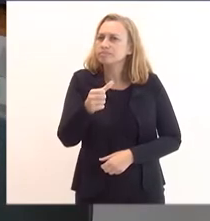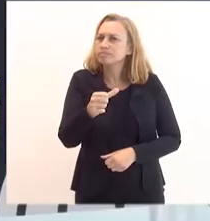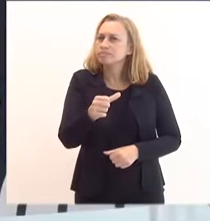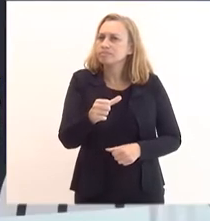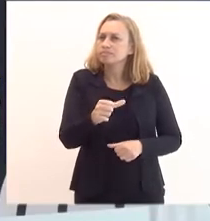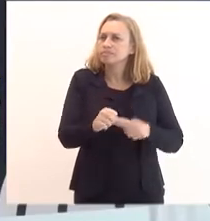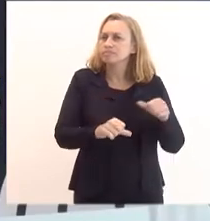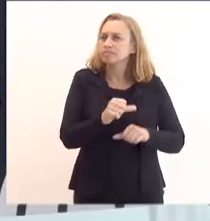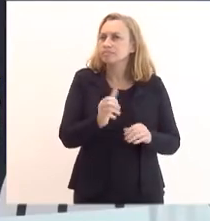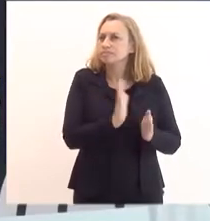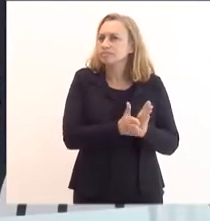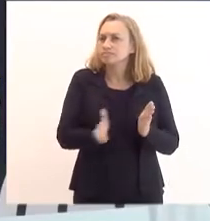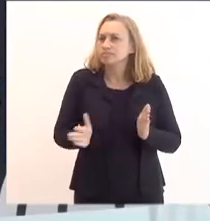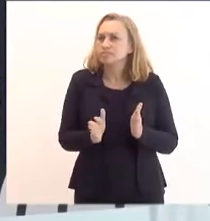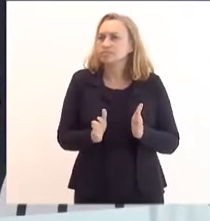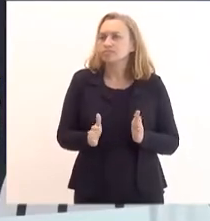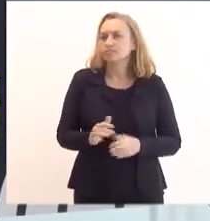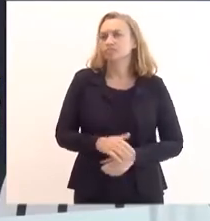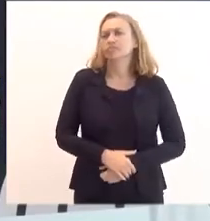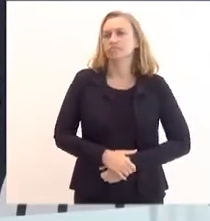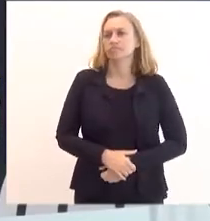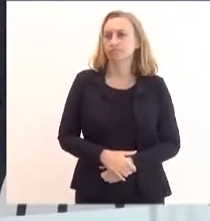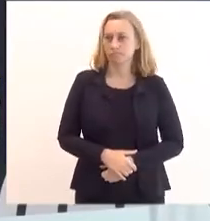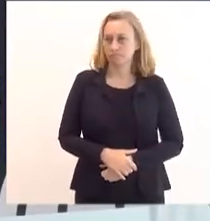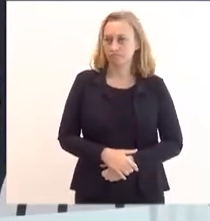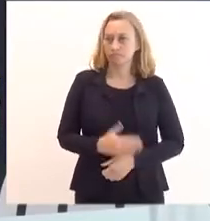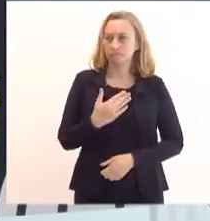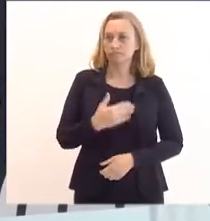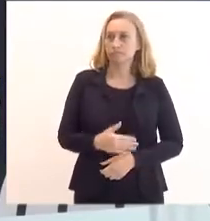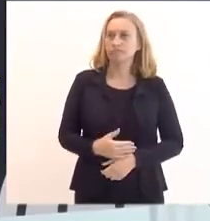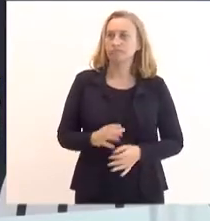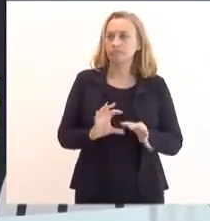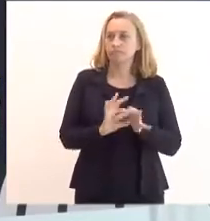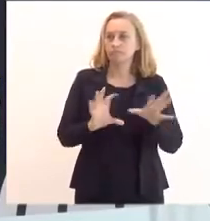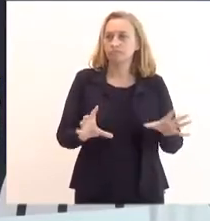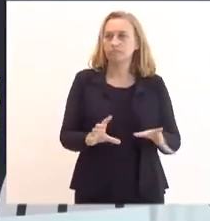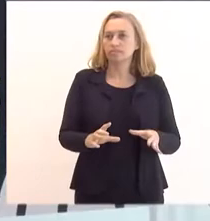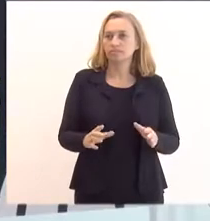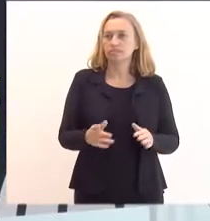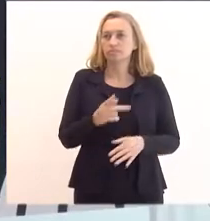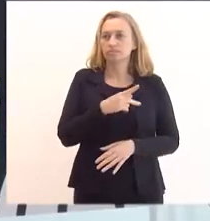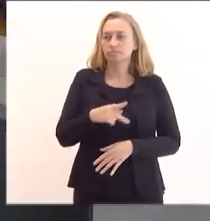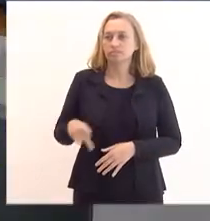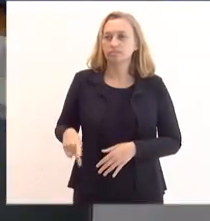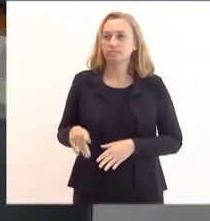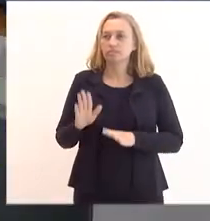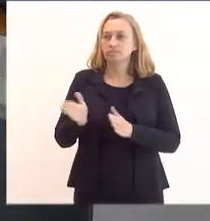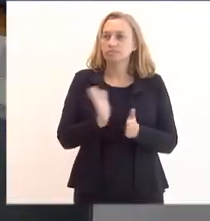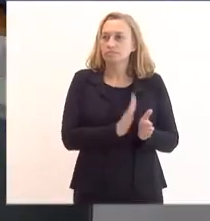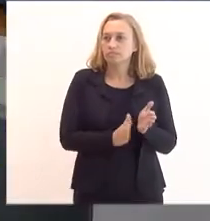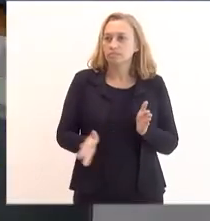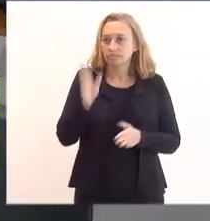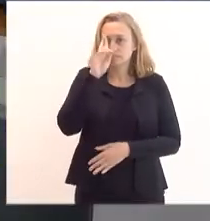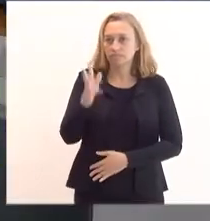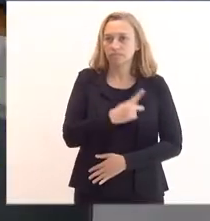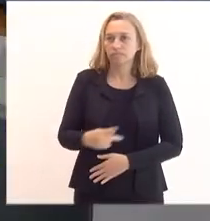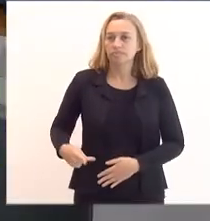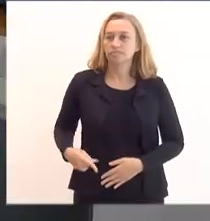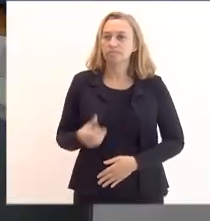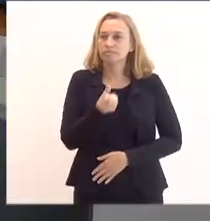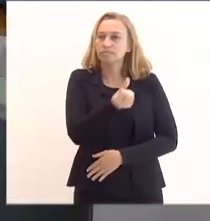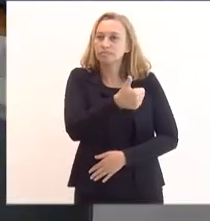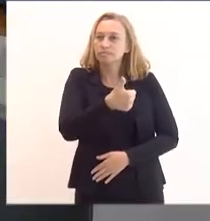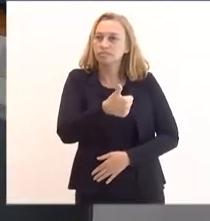me apresentar de ordem, presidente. Meu voto, porque aí fica liberado para o presidente pautá-lo. Questão de ordem, presidente. É o